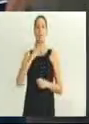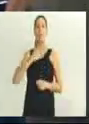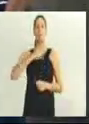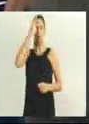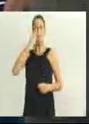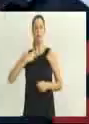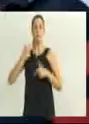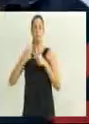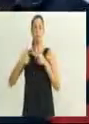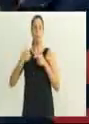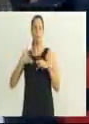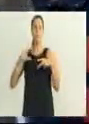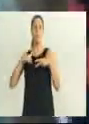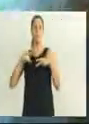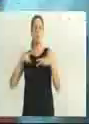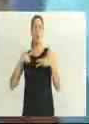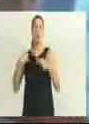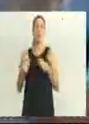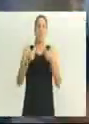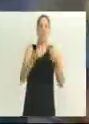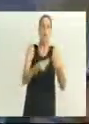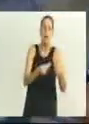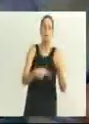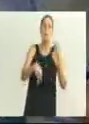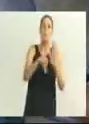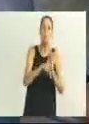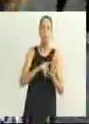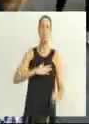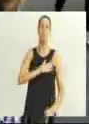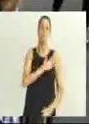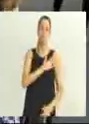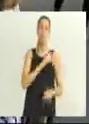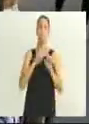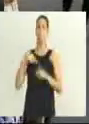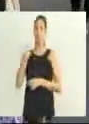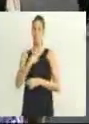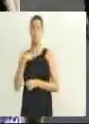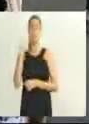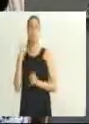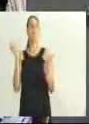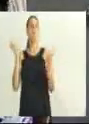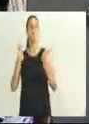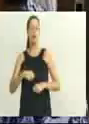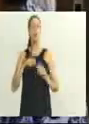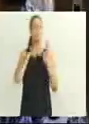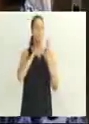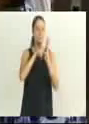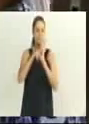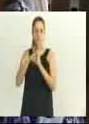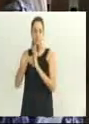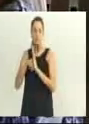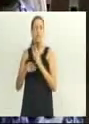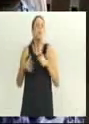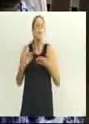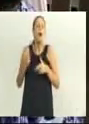Blumenau. Vereador César, nós temos. E é para isso que a gente tem que trabalhar, para a gente identificar o problema, para a gente colocar na mesa